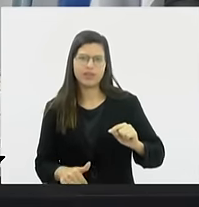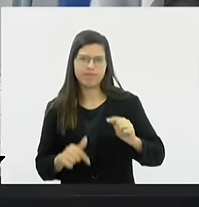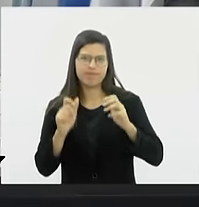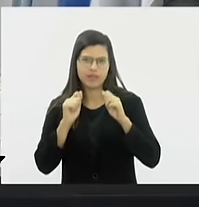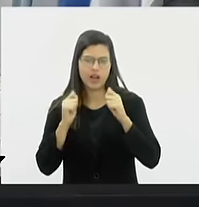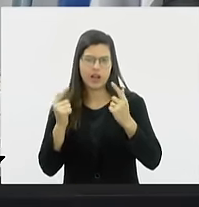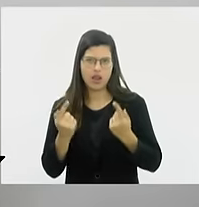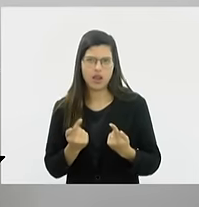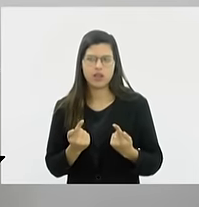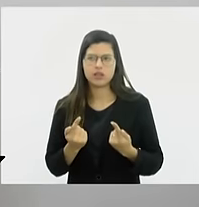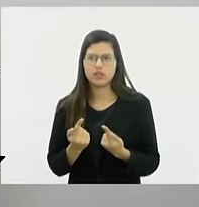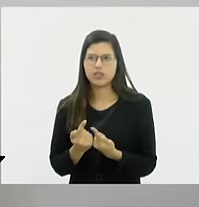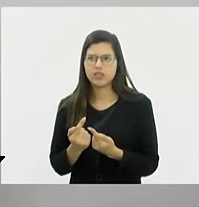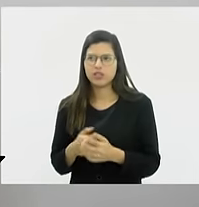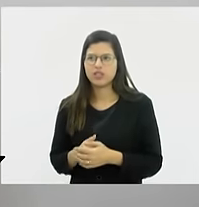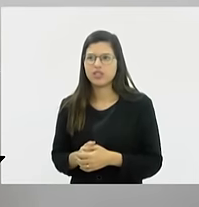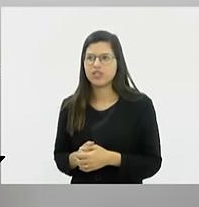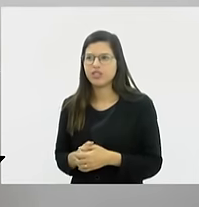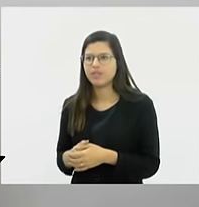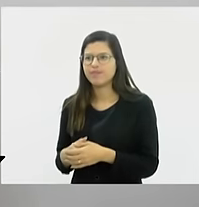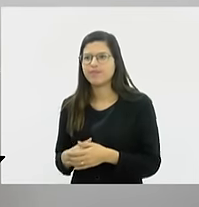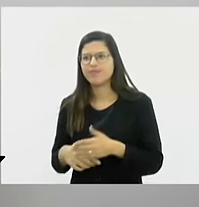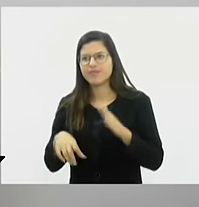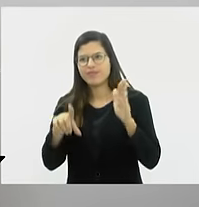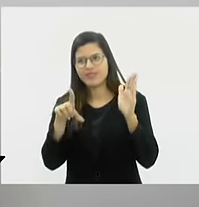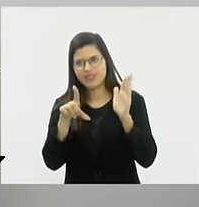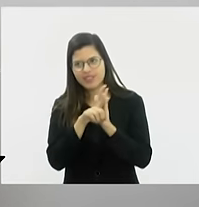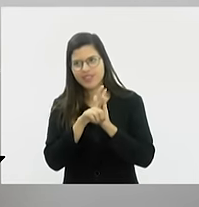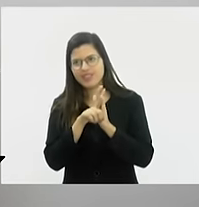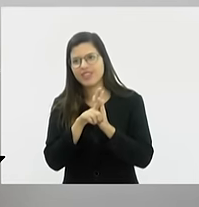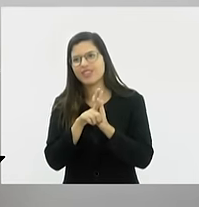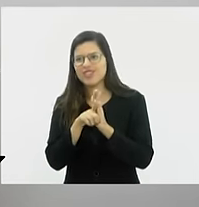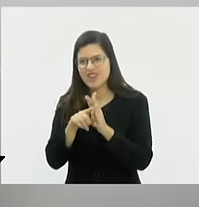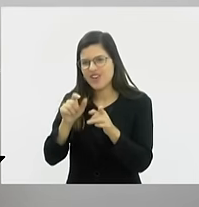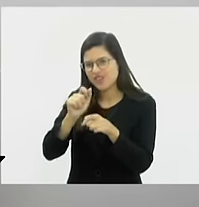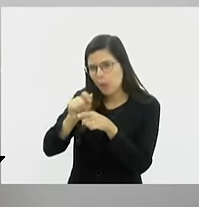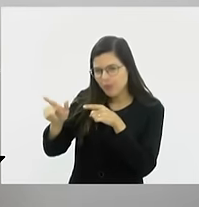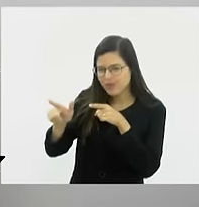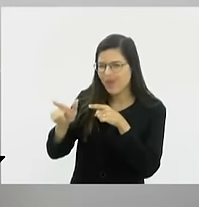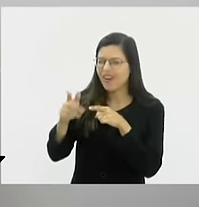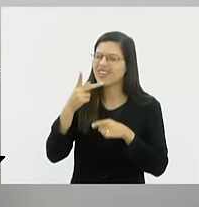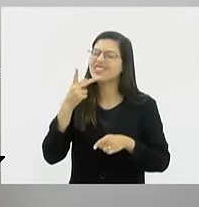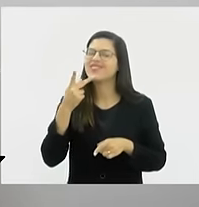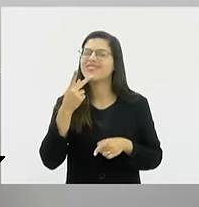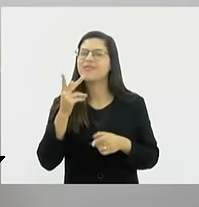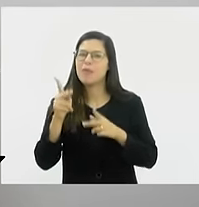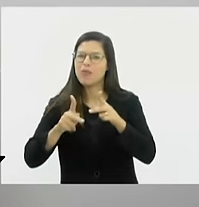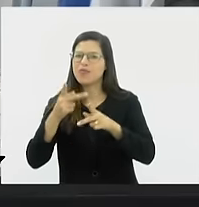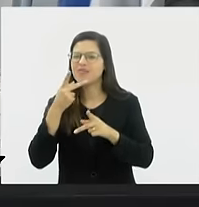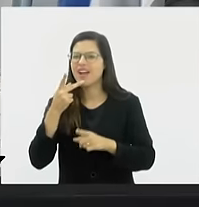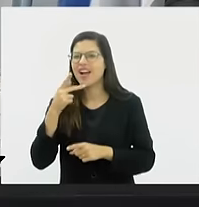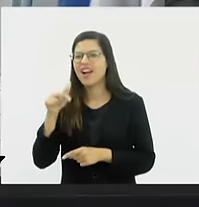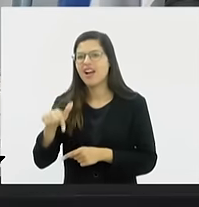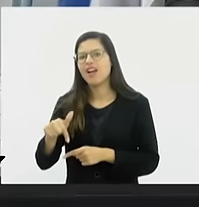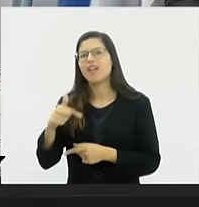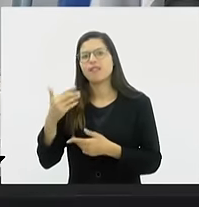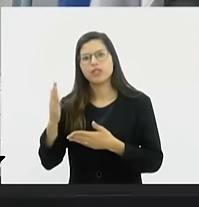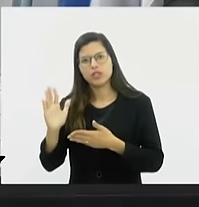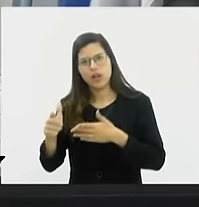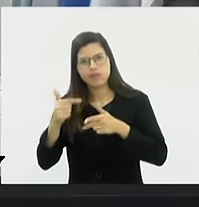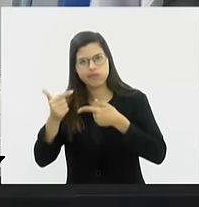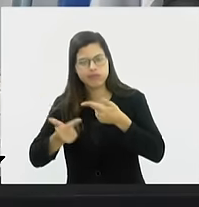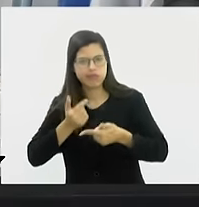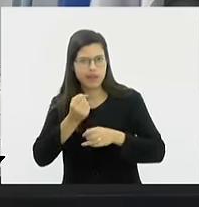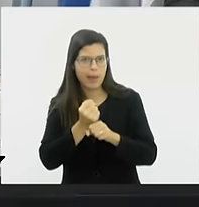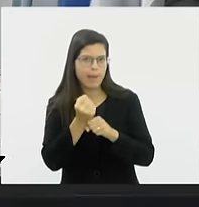Então, por força da legislação, na expulsória, como se diz no popular, ela que trabalhou e prestou serviço a esse Estado durante todo